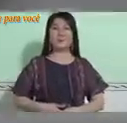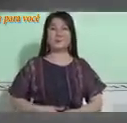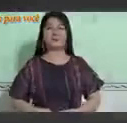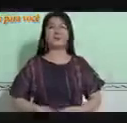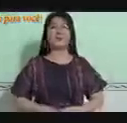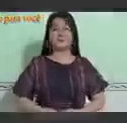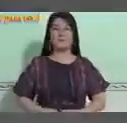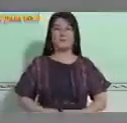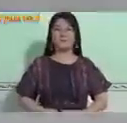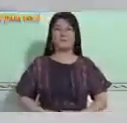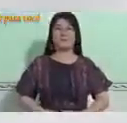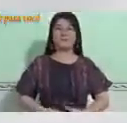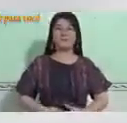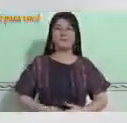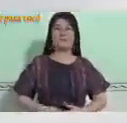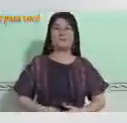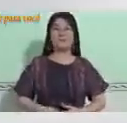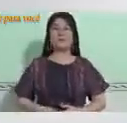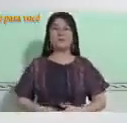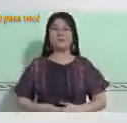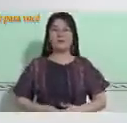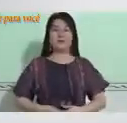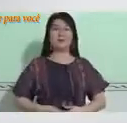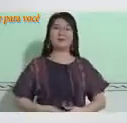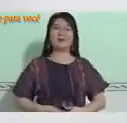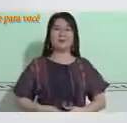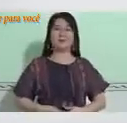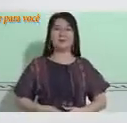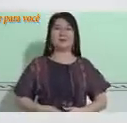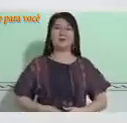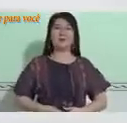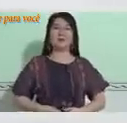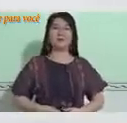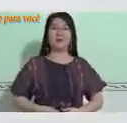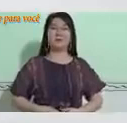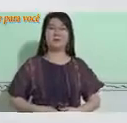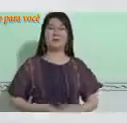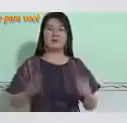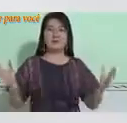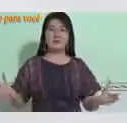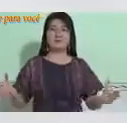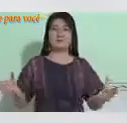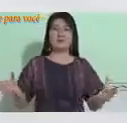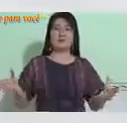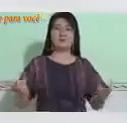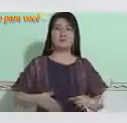QUIDIFCADOR 2 xícaras de cerejas mais 100 ml de água, tomar várias vezes a dia.